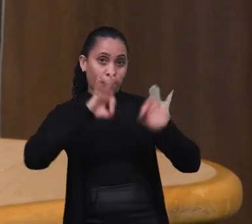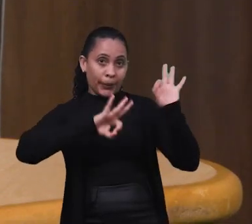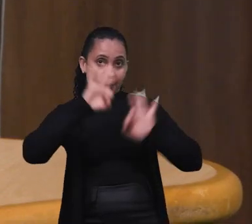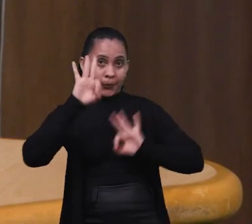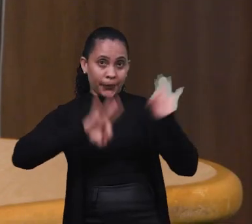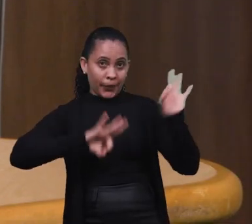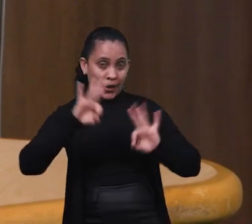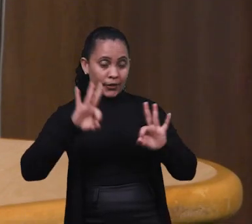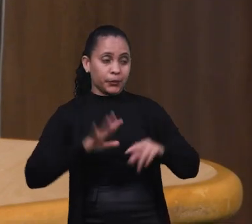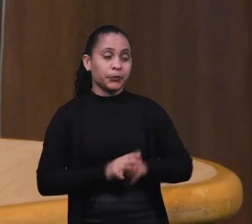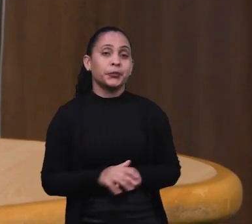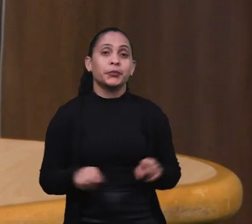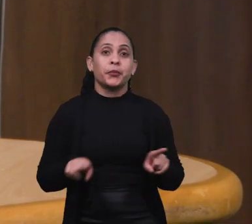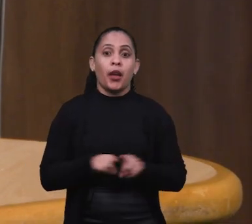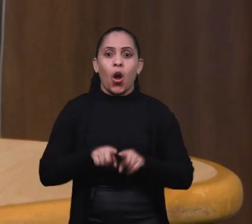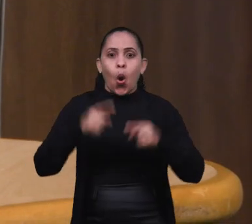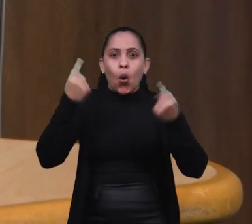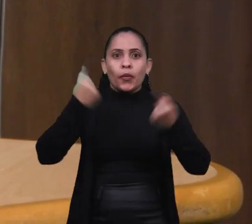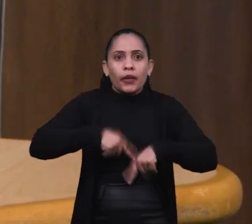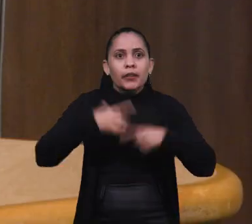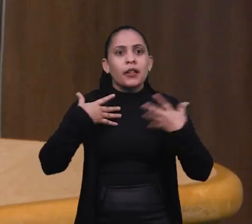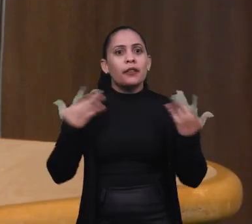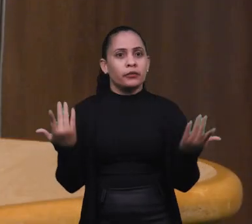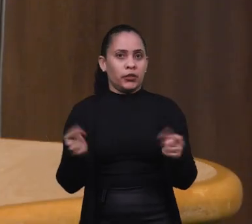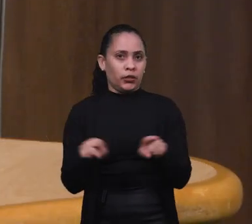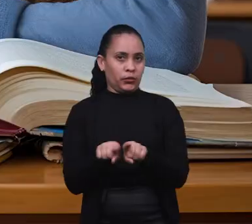preparamos aqui sobre os desafios, né? Também,